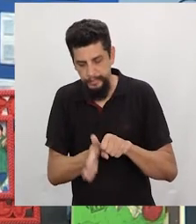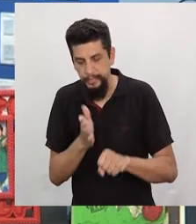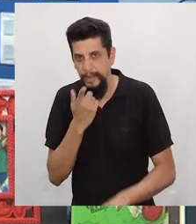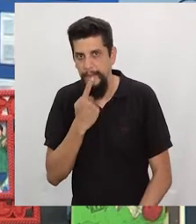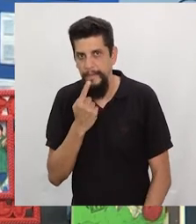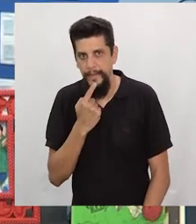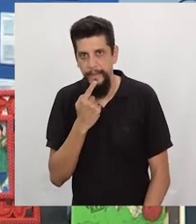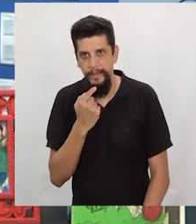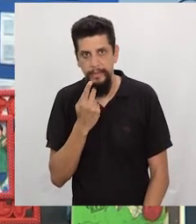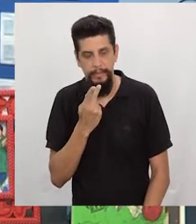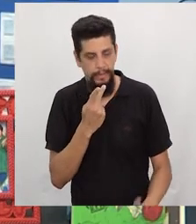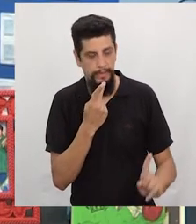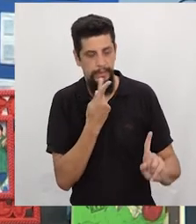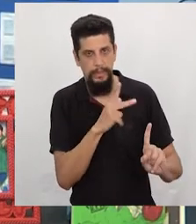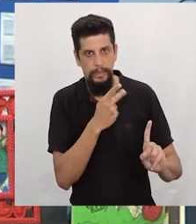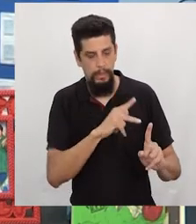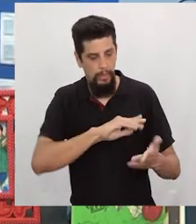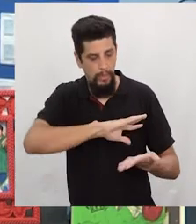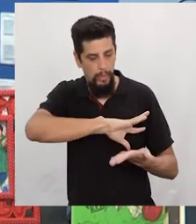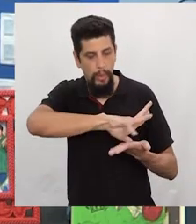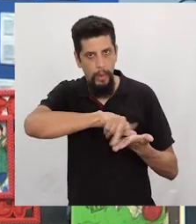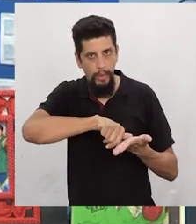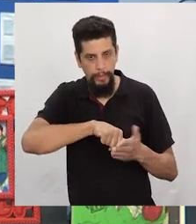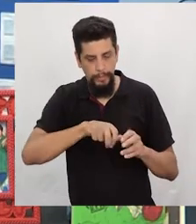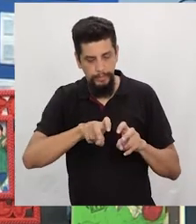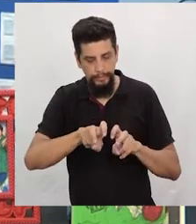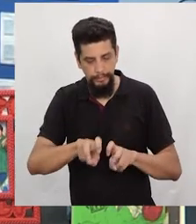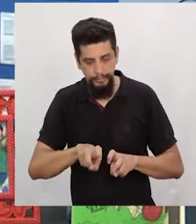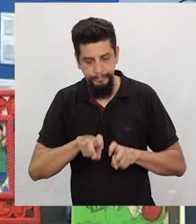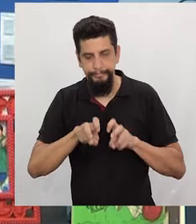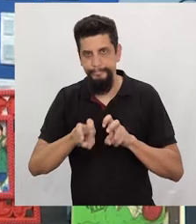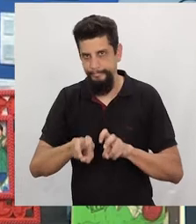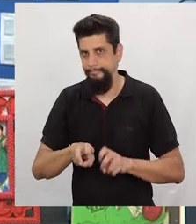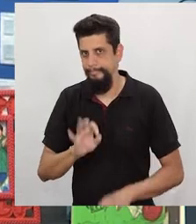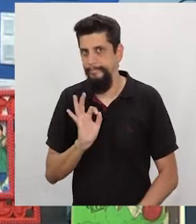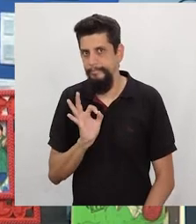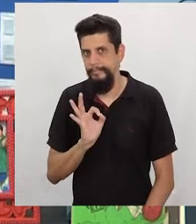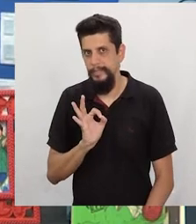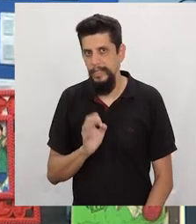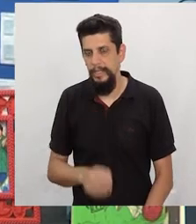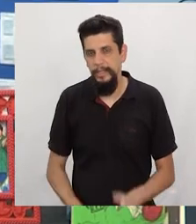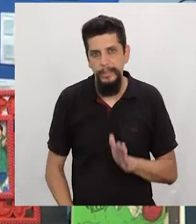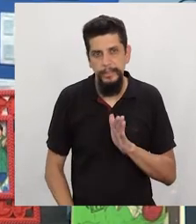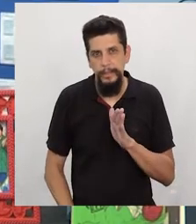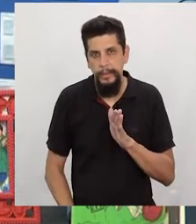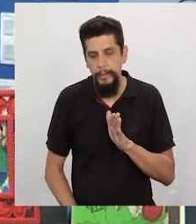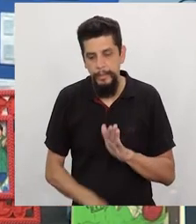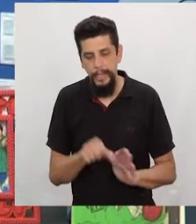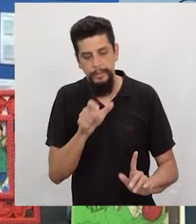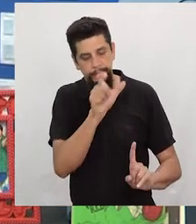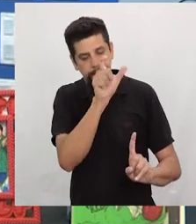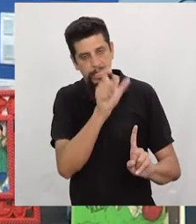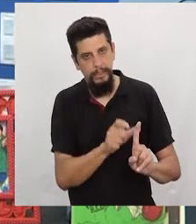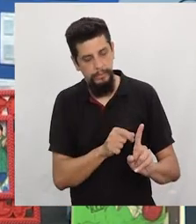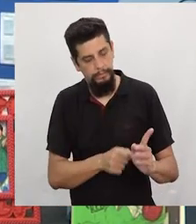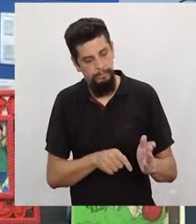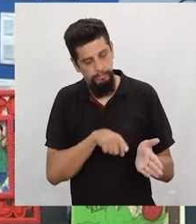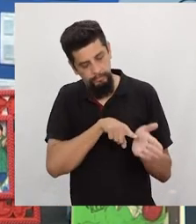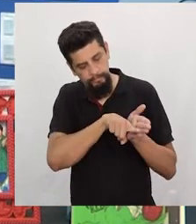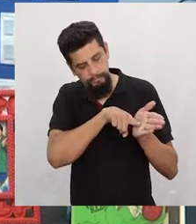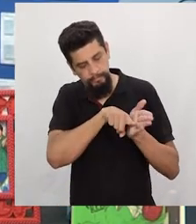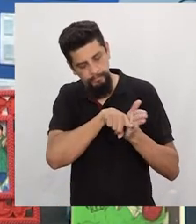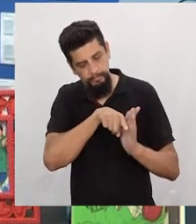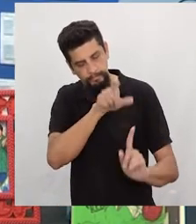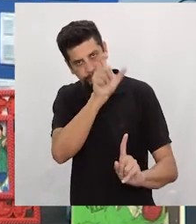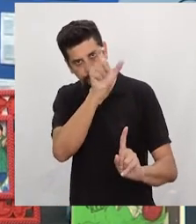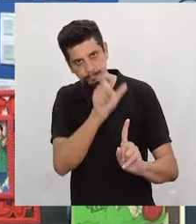dele foram roubados lá da horta. A primeira pessoa que eles investigaram